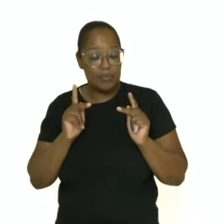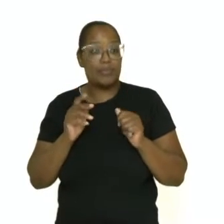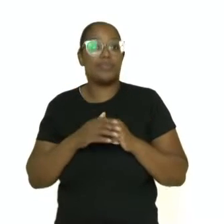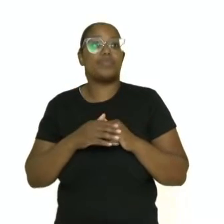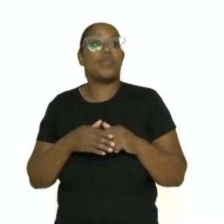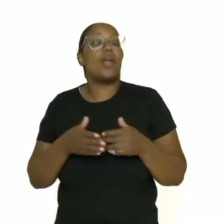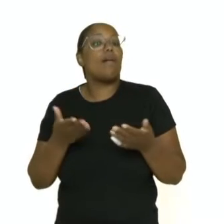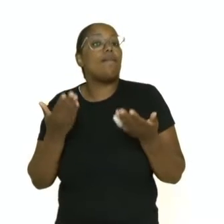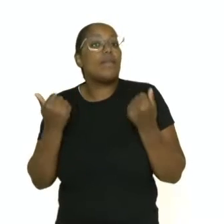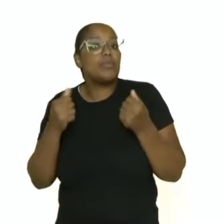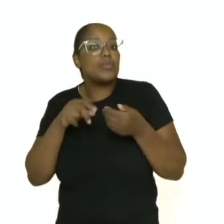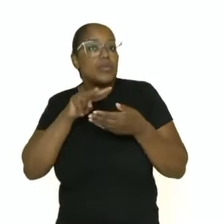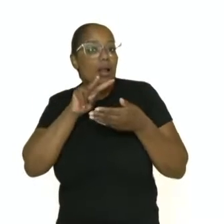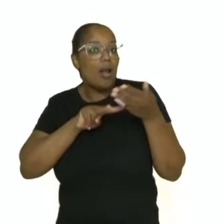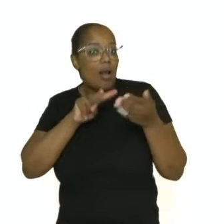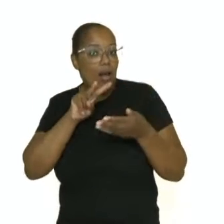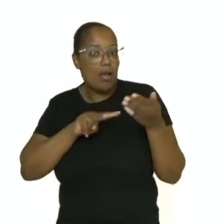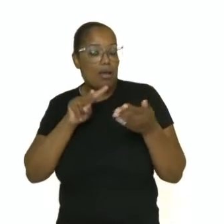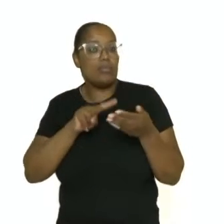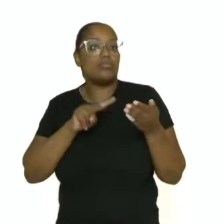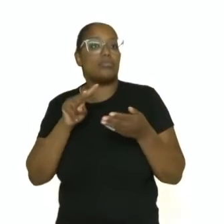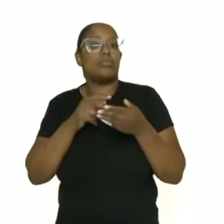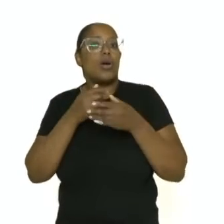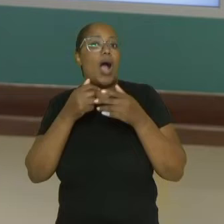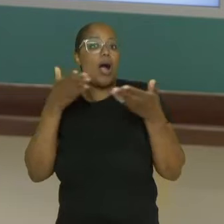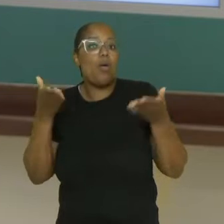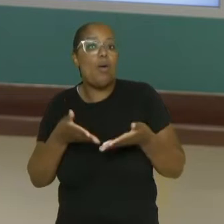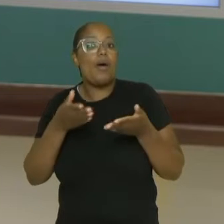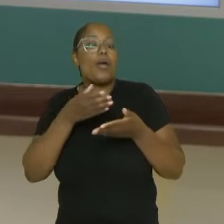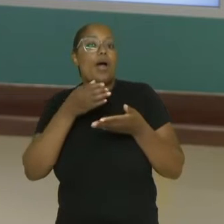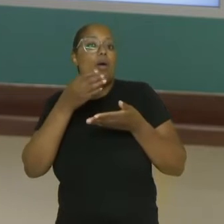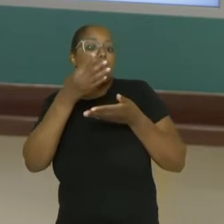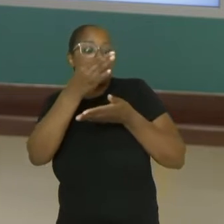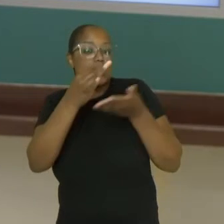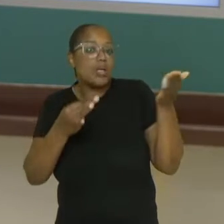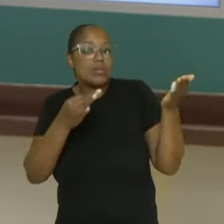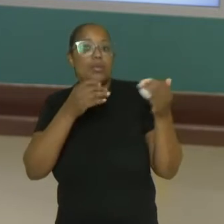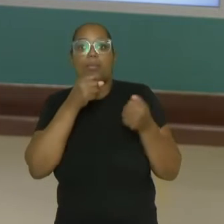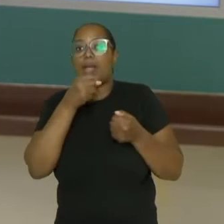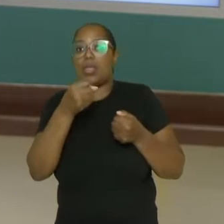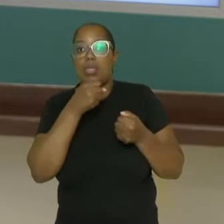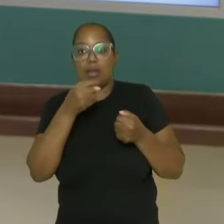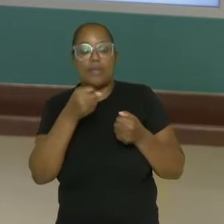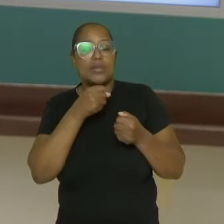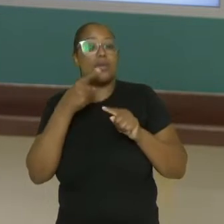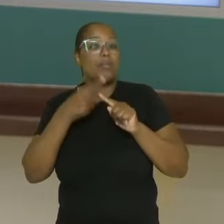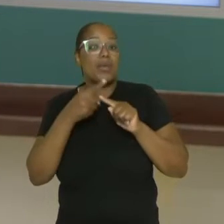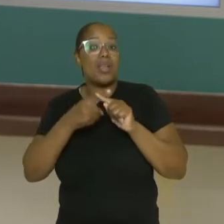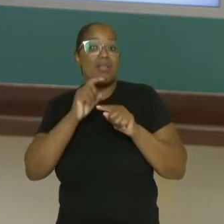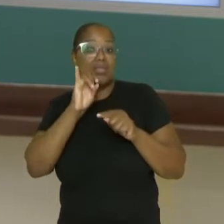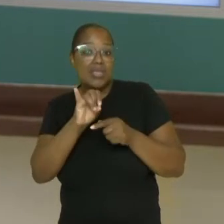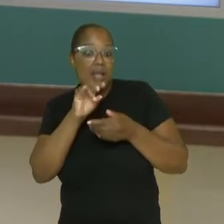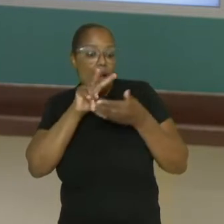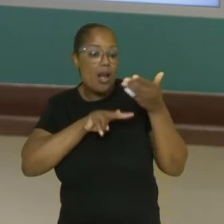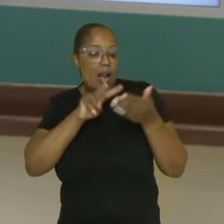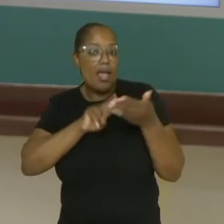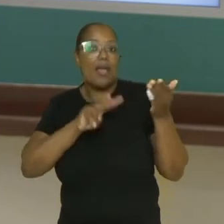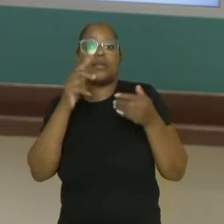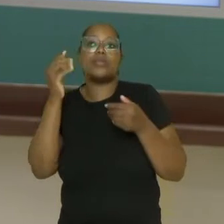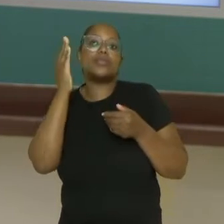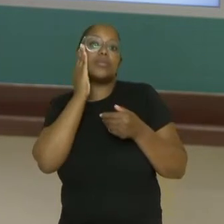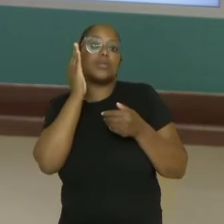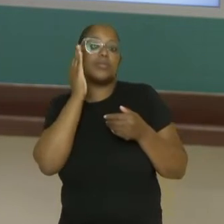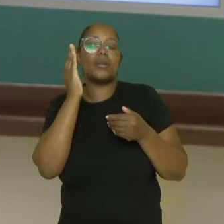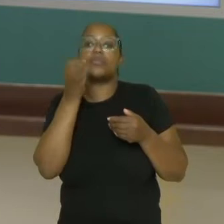Vamos ler então trechos de uma entrevista. Assim, né, através da leitura nós conseguimos entender melhor como a linguagem, né,